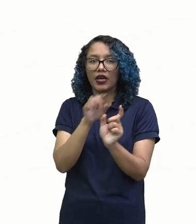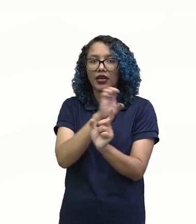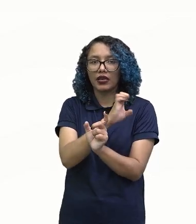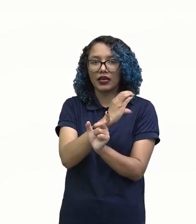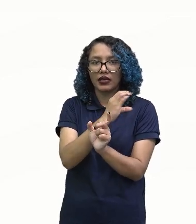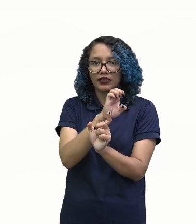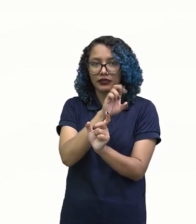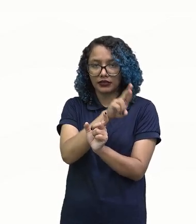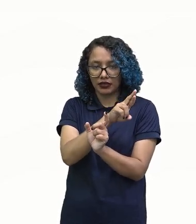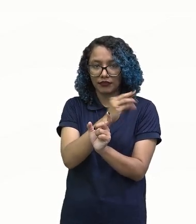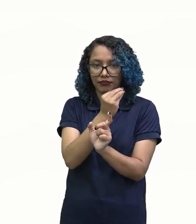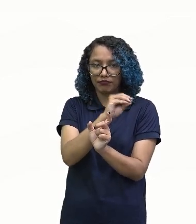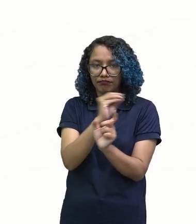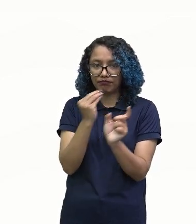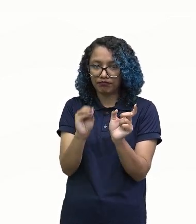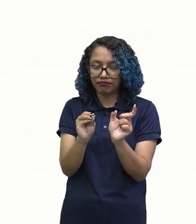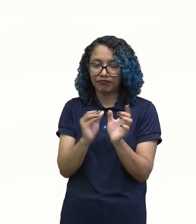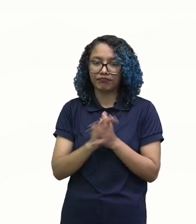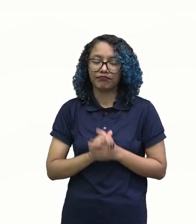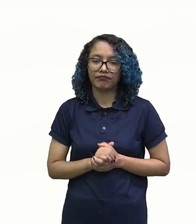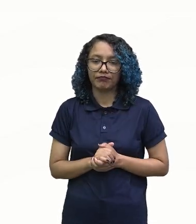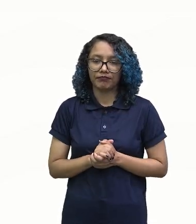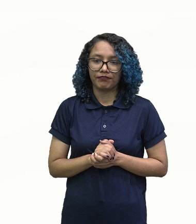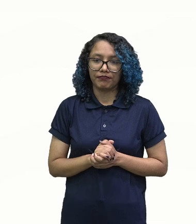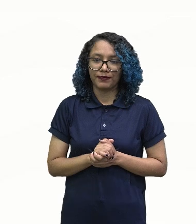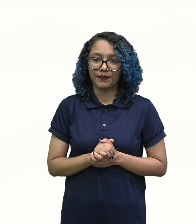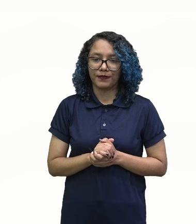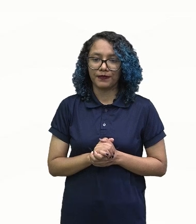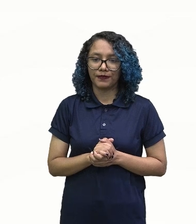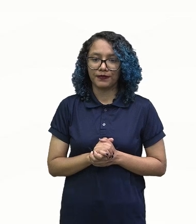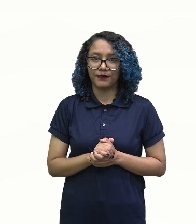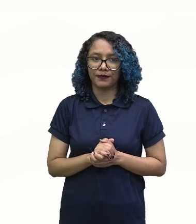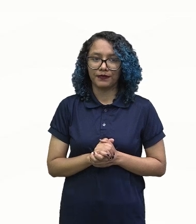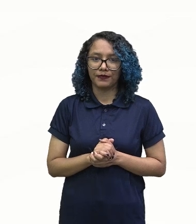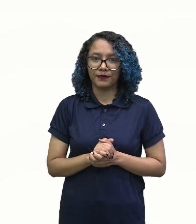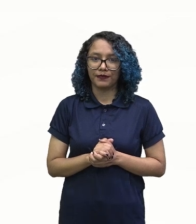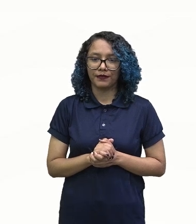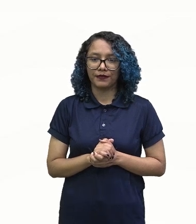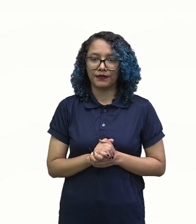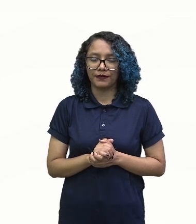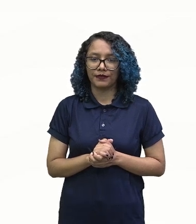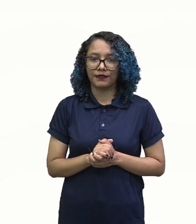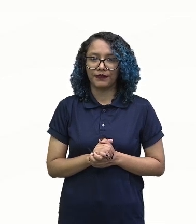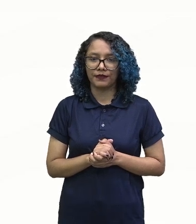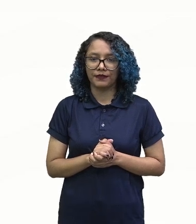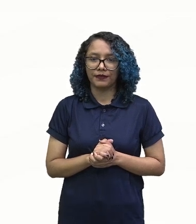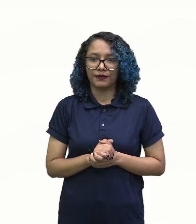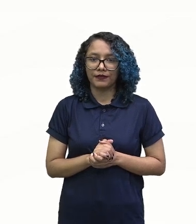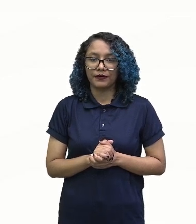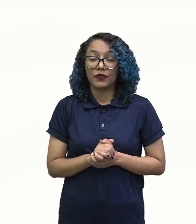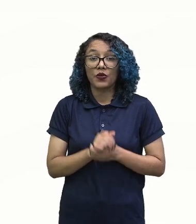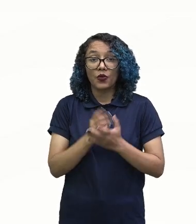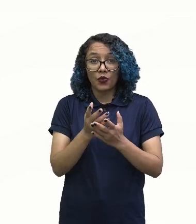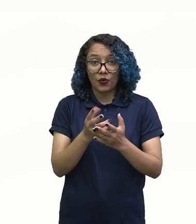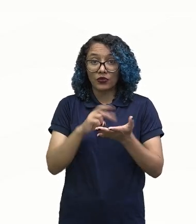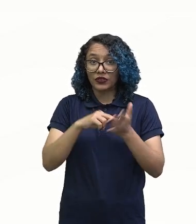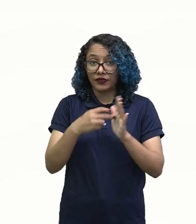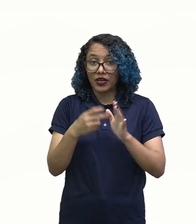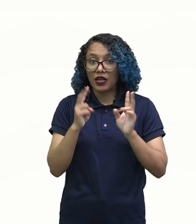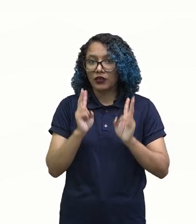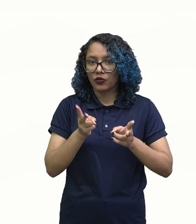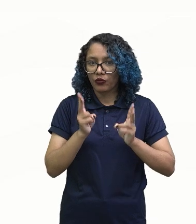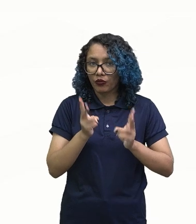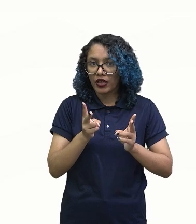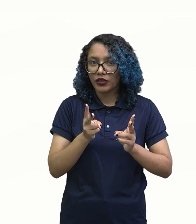ecer. Notem que aqui a palavra não perdeu o sentido dela, ela continua com o sentido